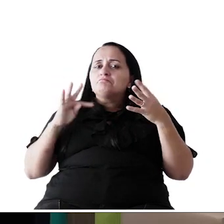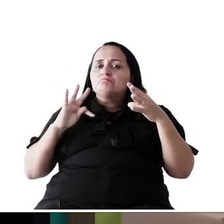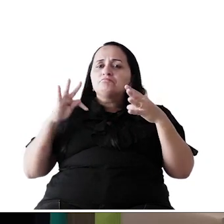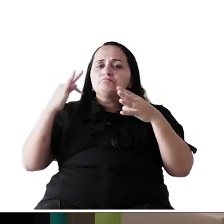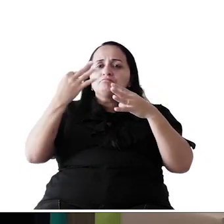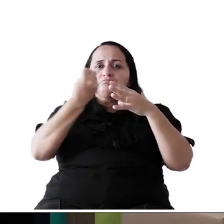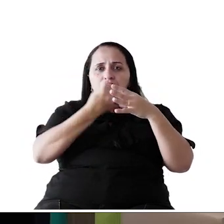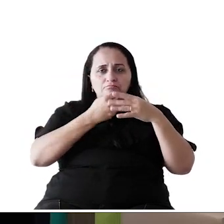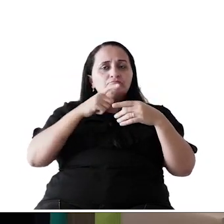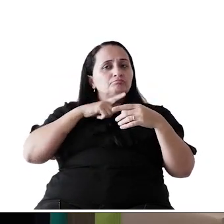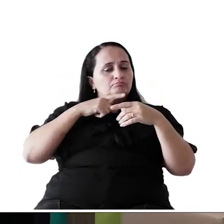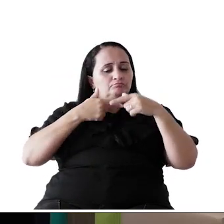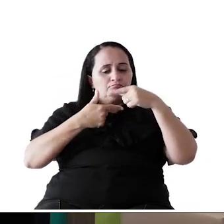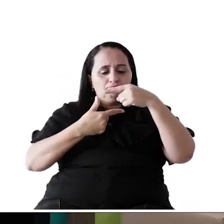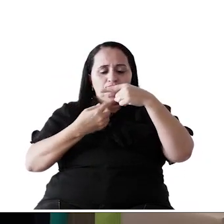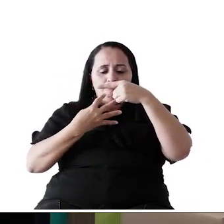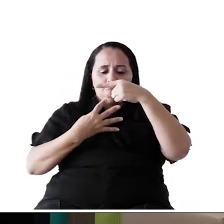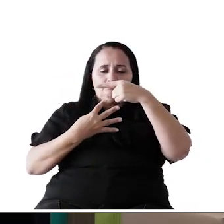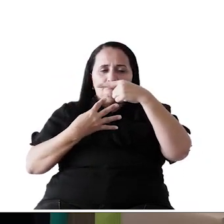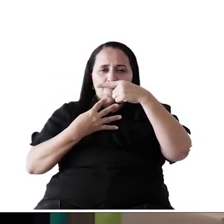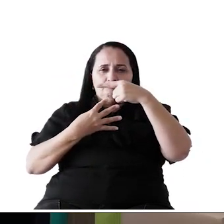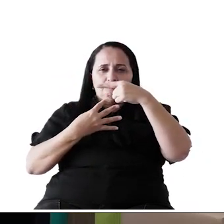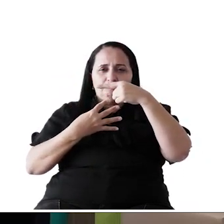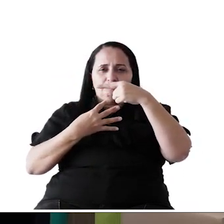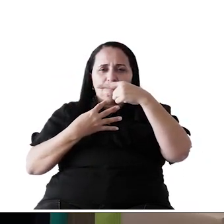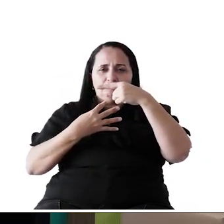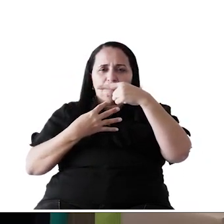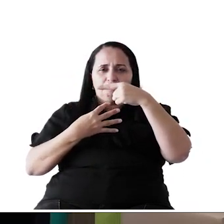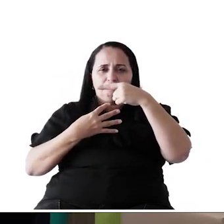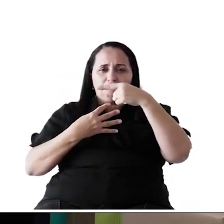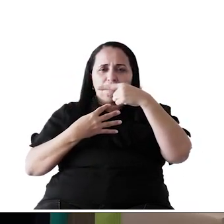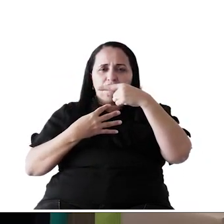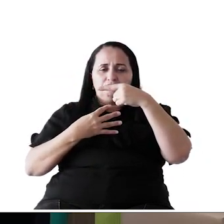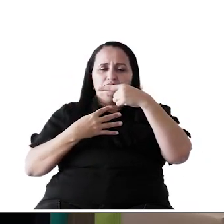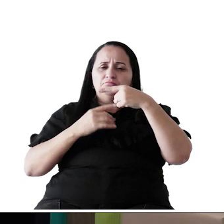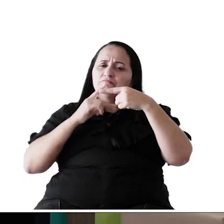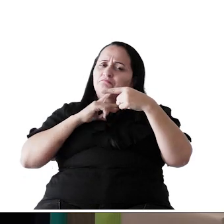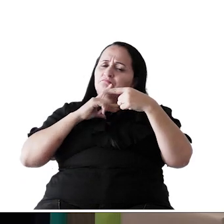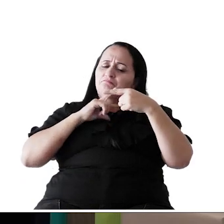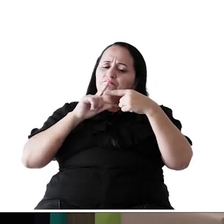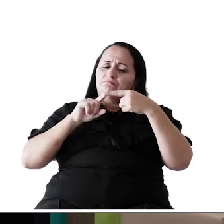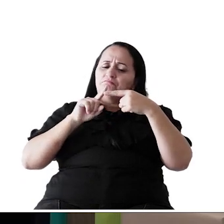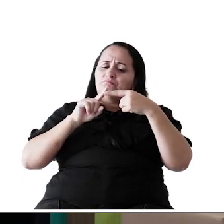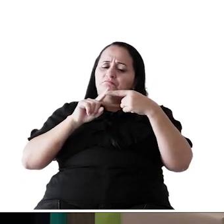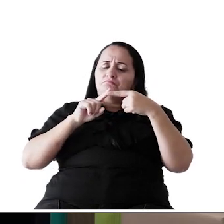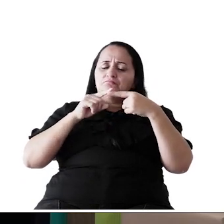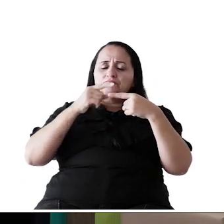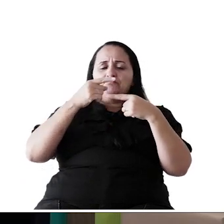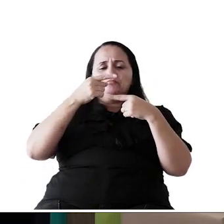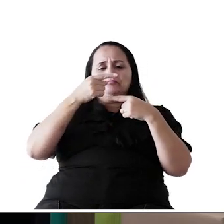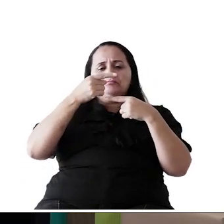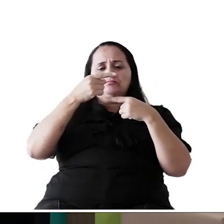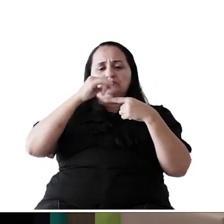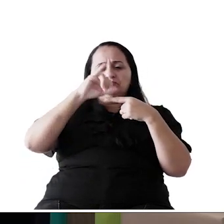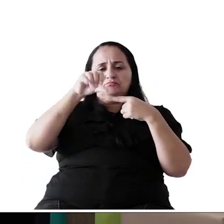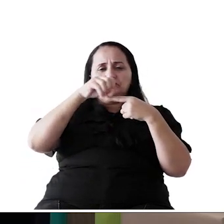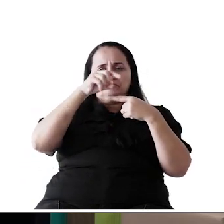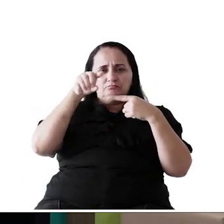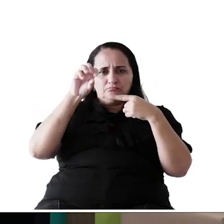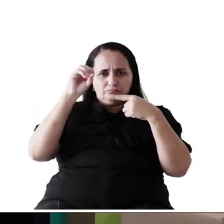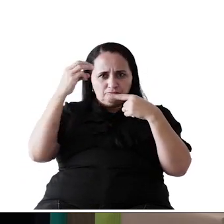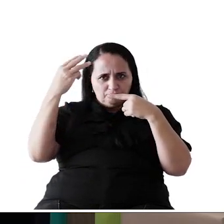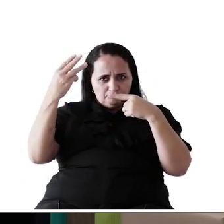todo são 24. 24 é o meu bolo todo. Mas eu tenho João, que comeu